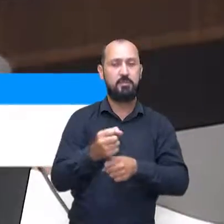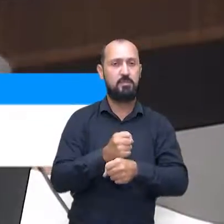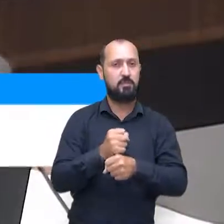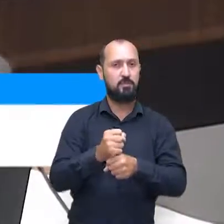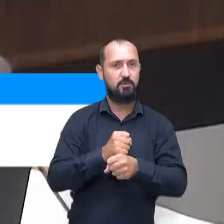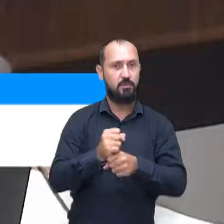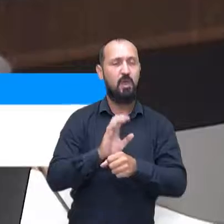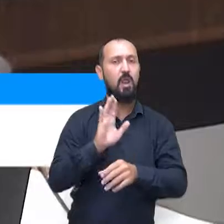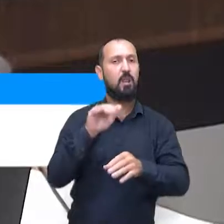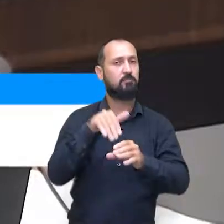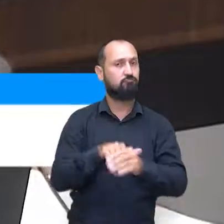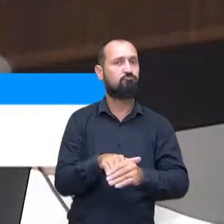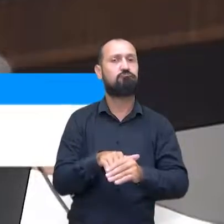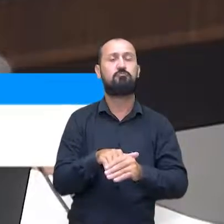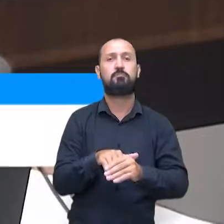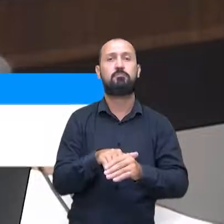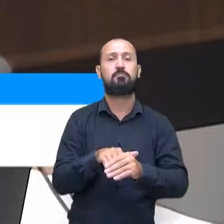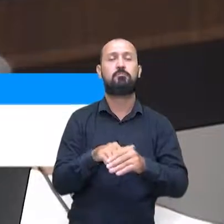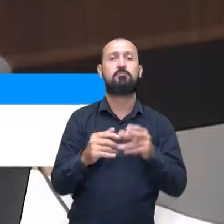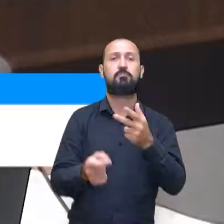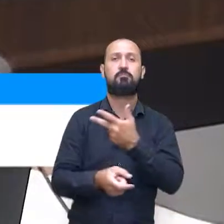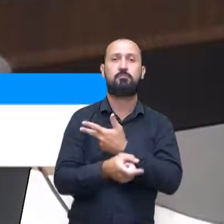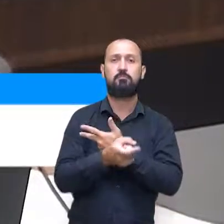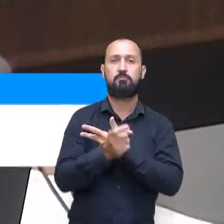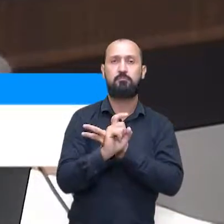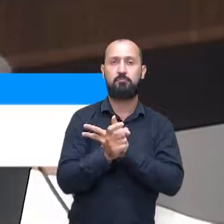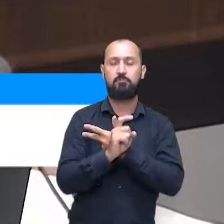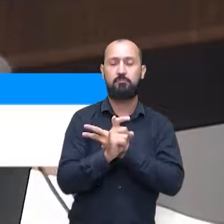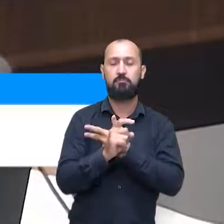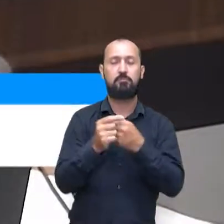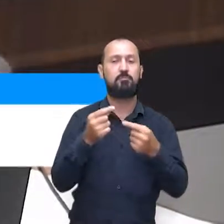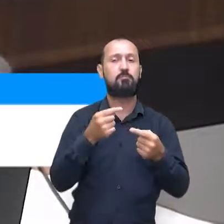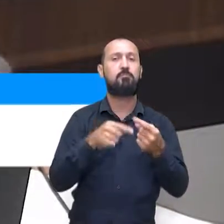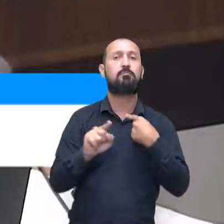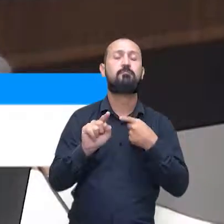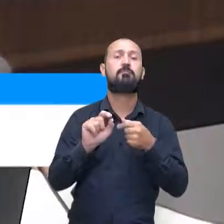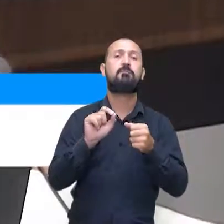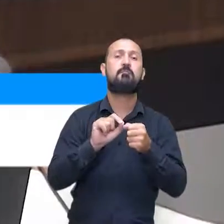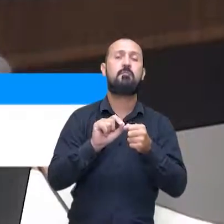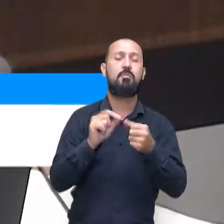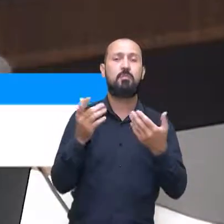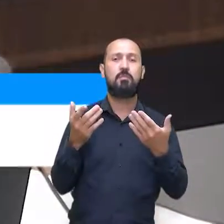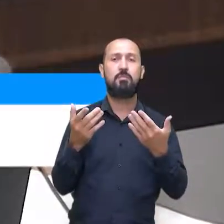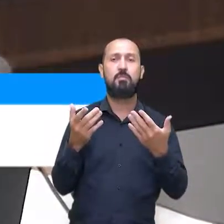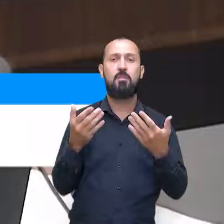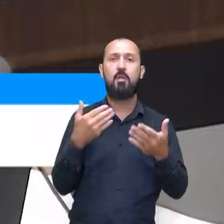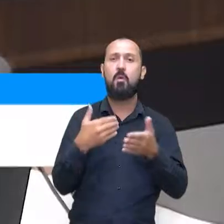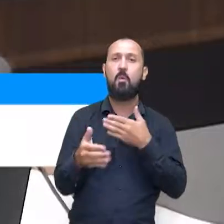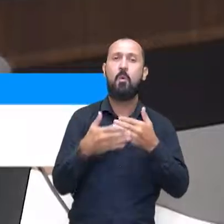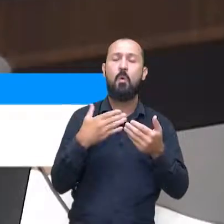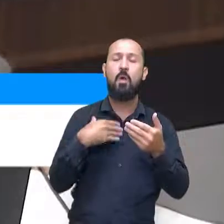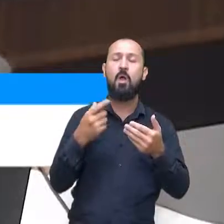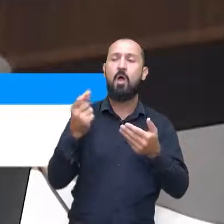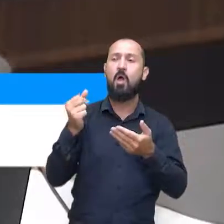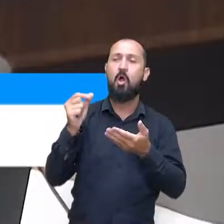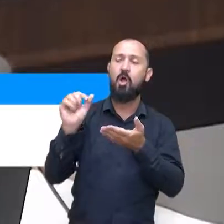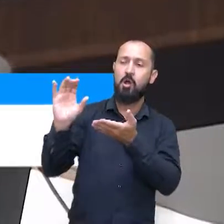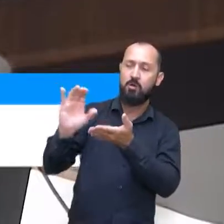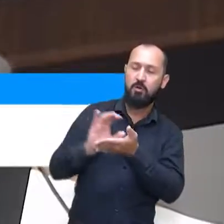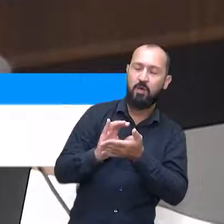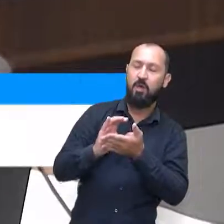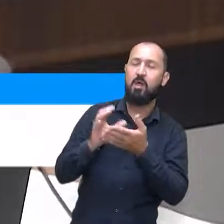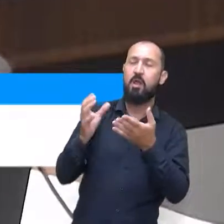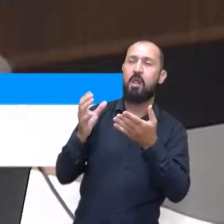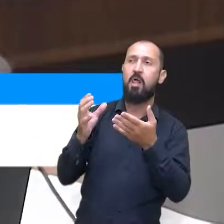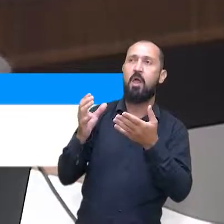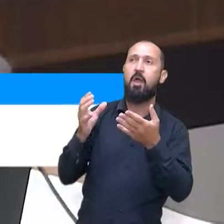ano. Esse ano é um ano eleitoral e o Executivo está impedido de fazer qualquer tipo de renúncia de